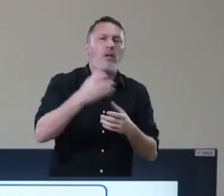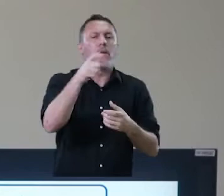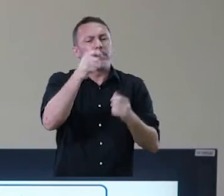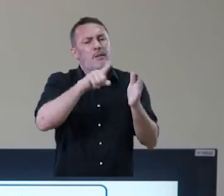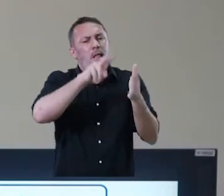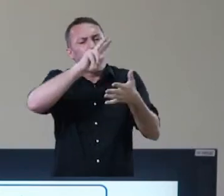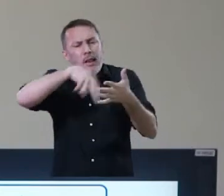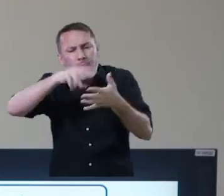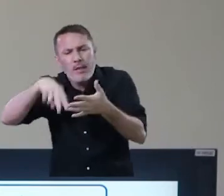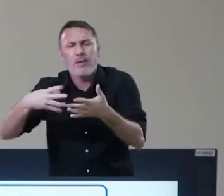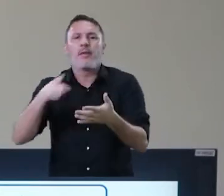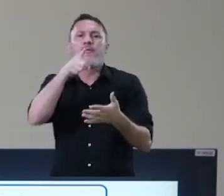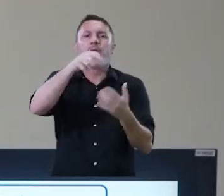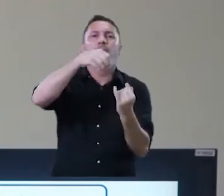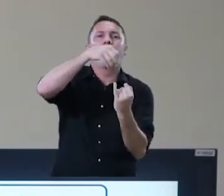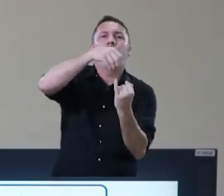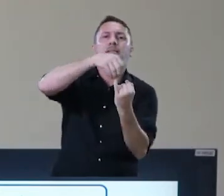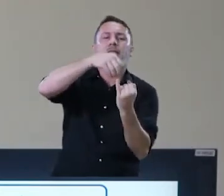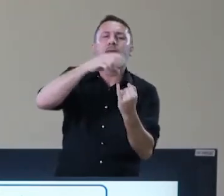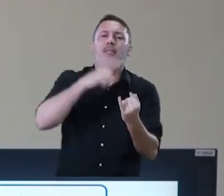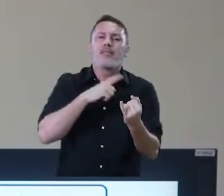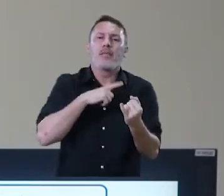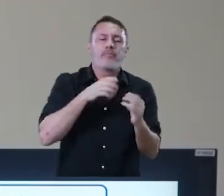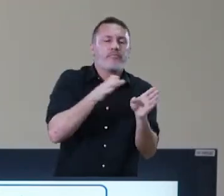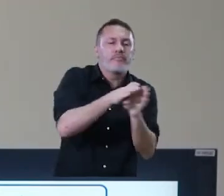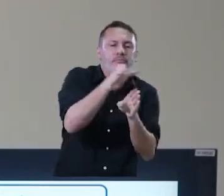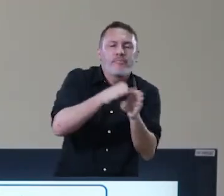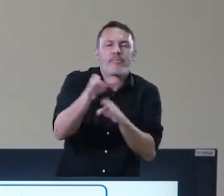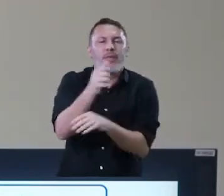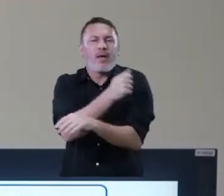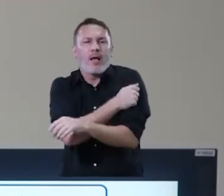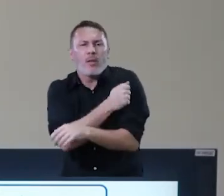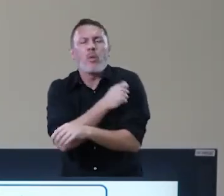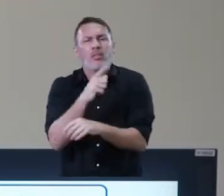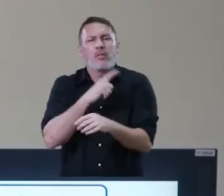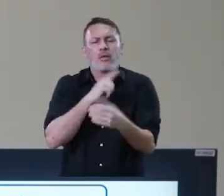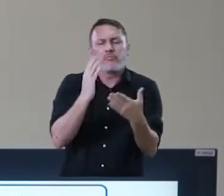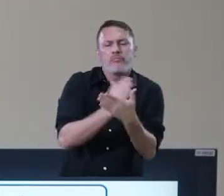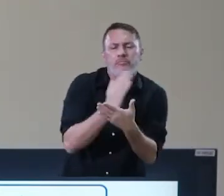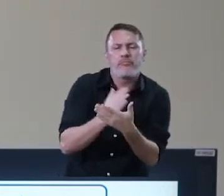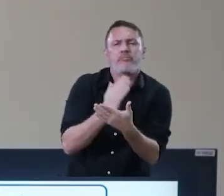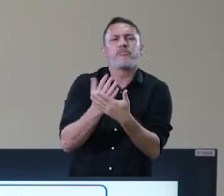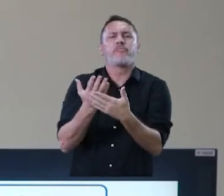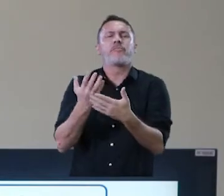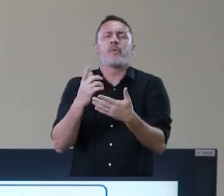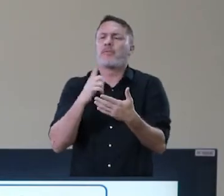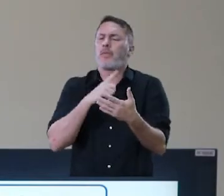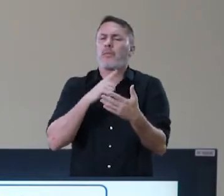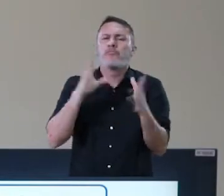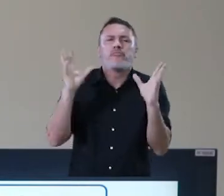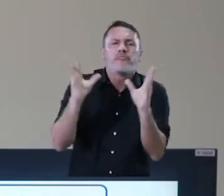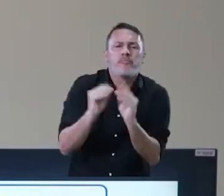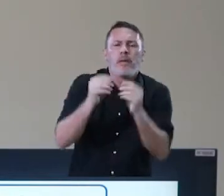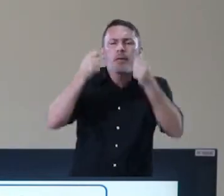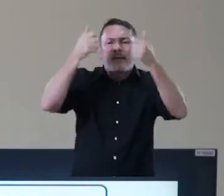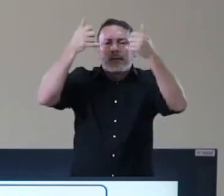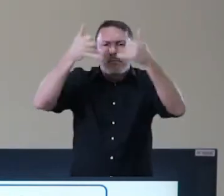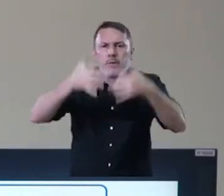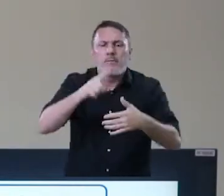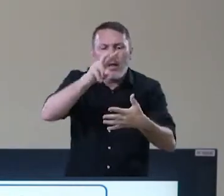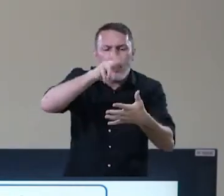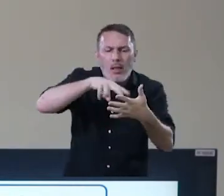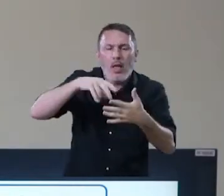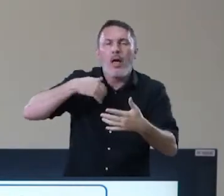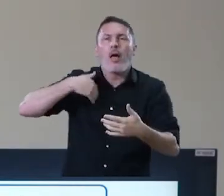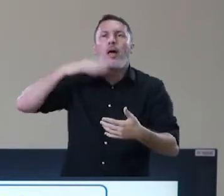pesquise no site do INEP o manual de redação do aluno. Ali vai ter, né, de forma resumida, tranquila, autoexplicativa,